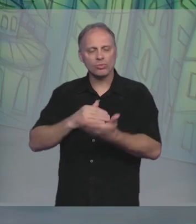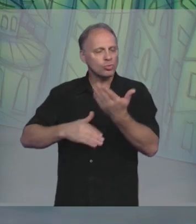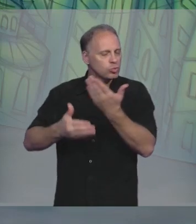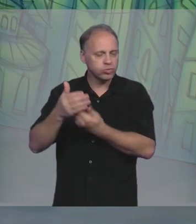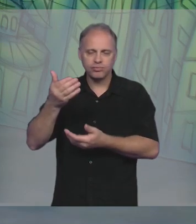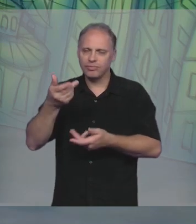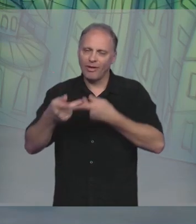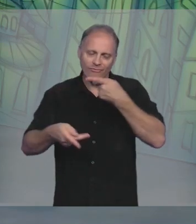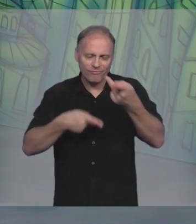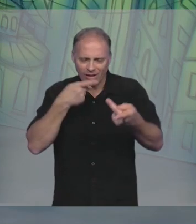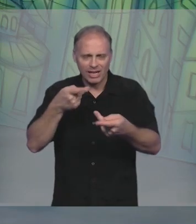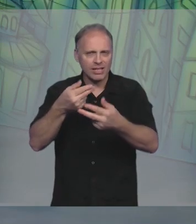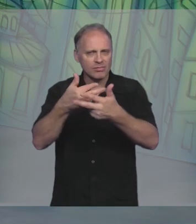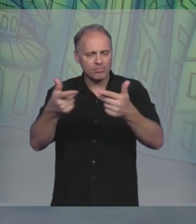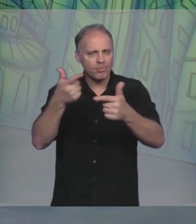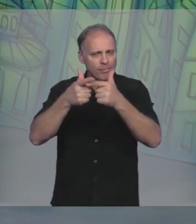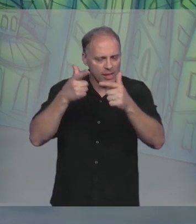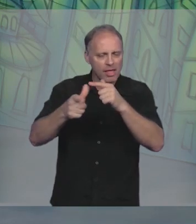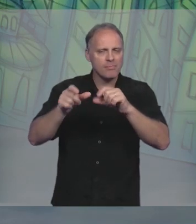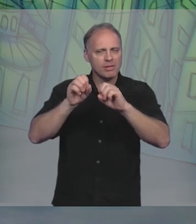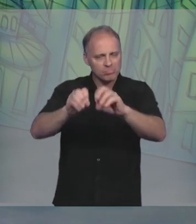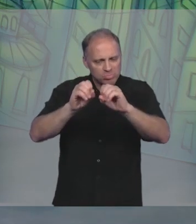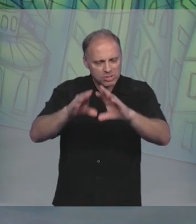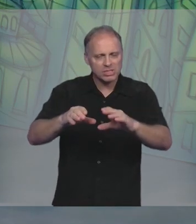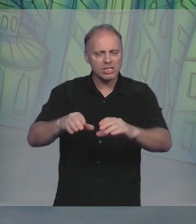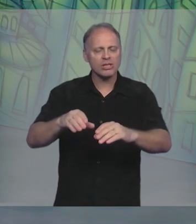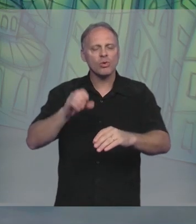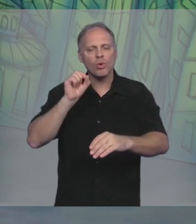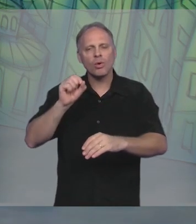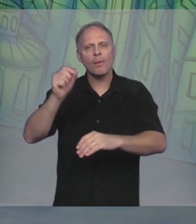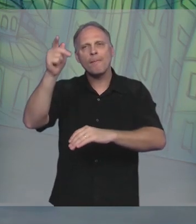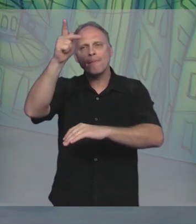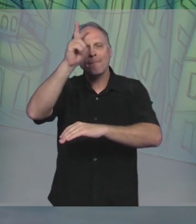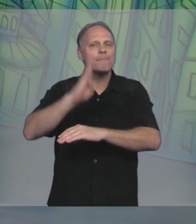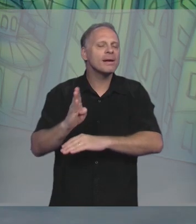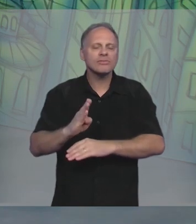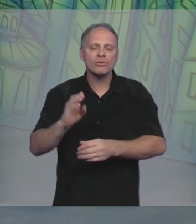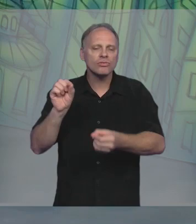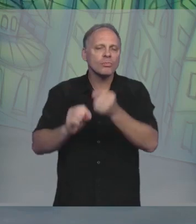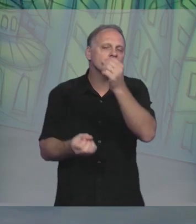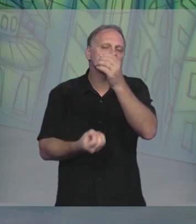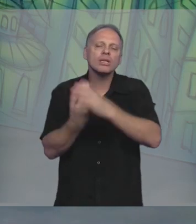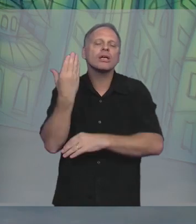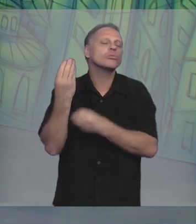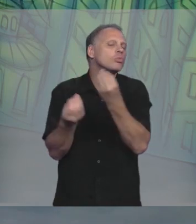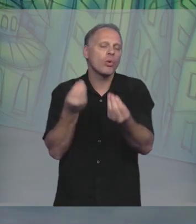questão da precarização da educação com a base nacional, que país nós estamos construindo em cima disso?